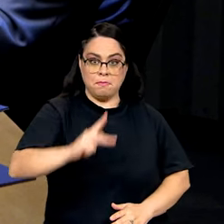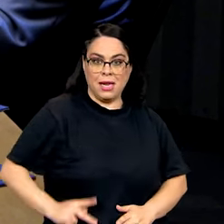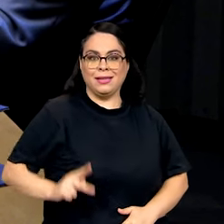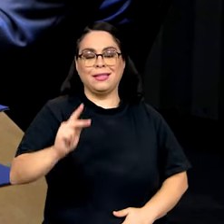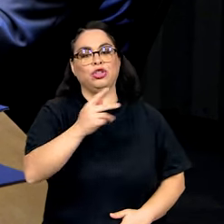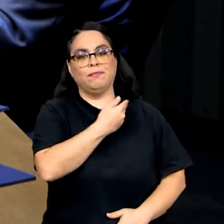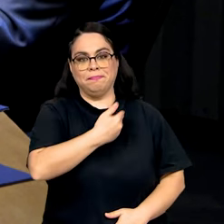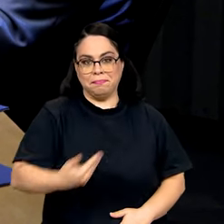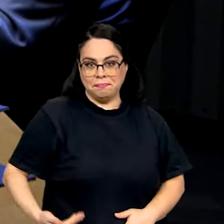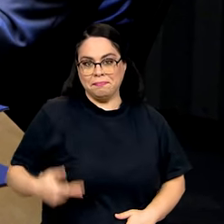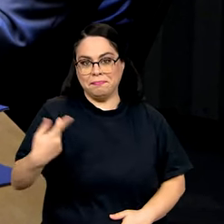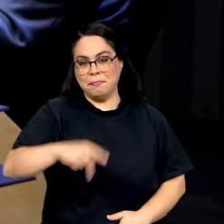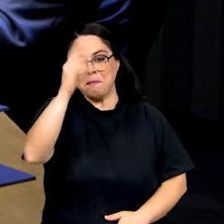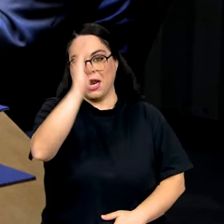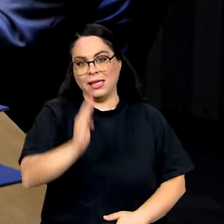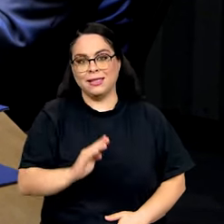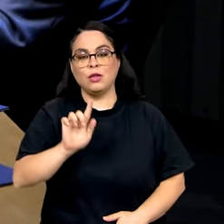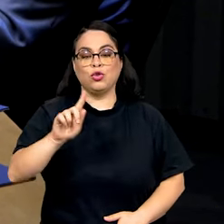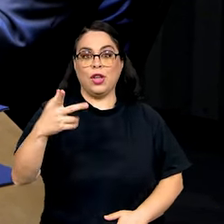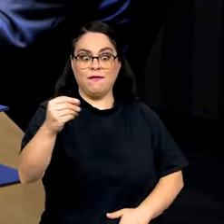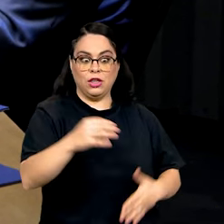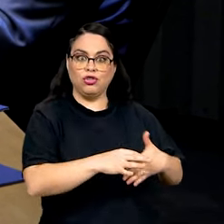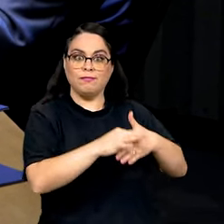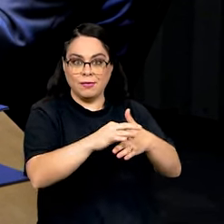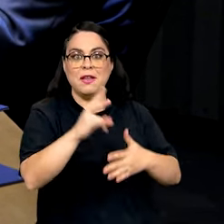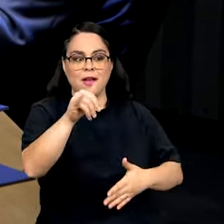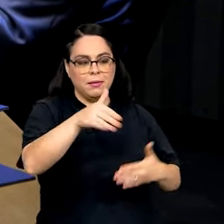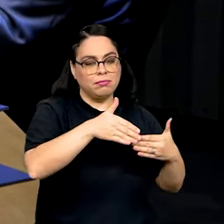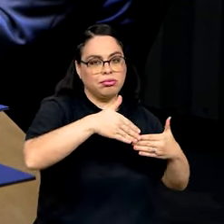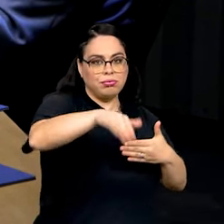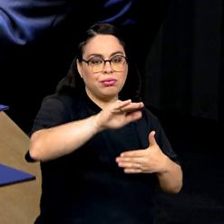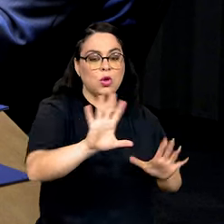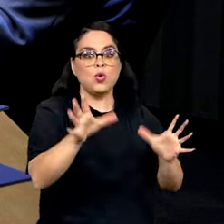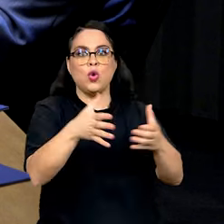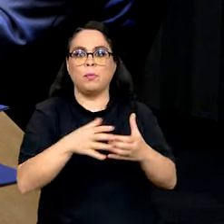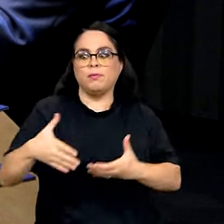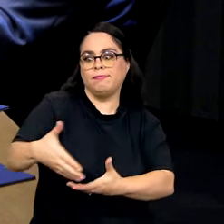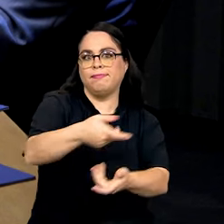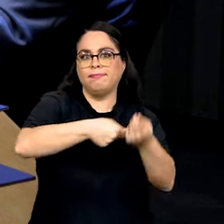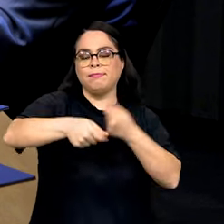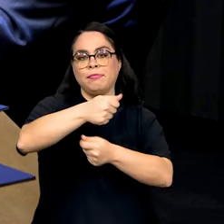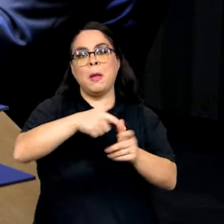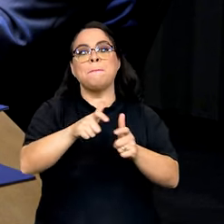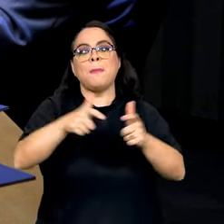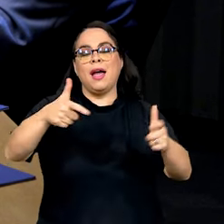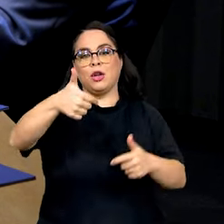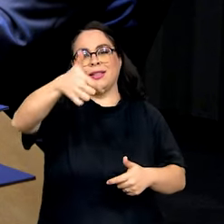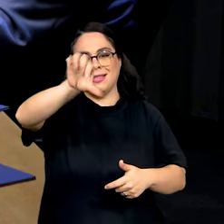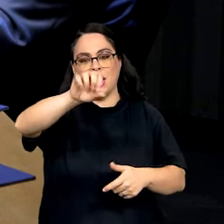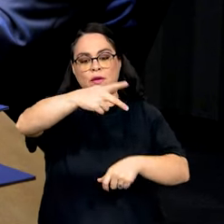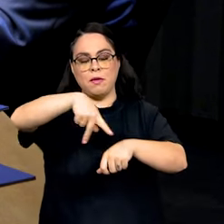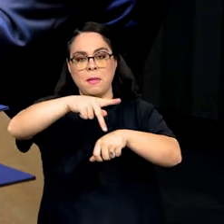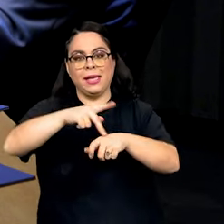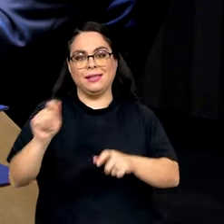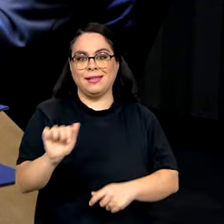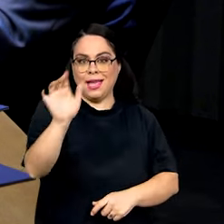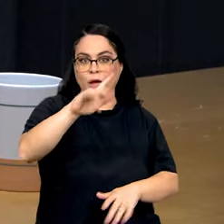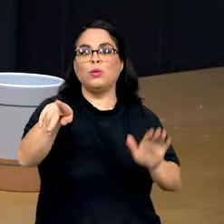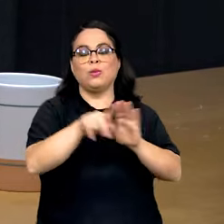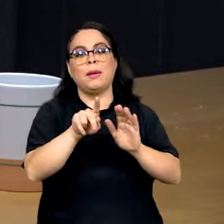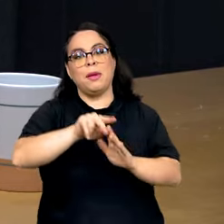perto de ser lançada pelo grupo que reúne as 19 maiores economias do mundo além da União Africana e a União